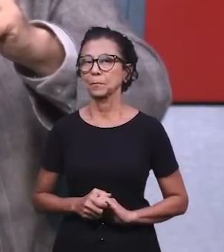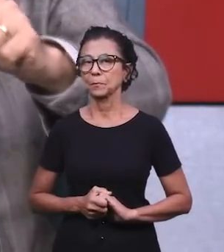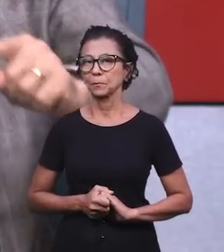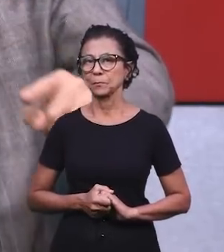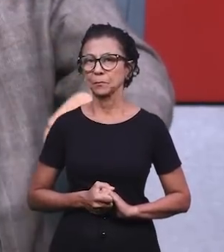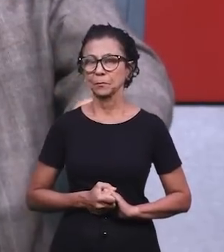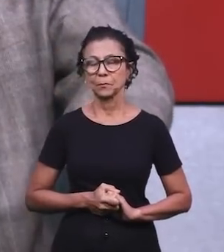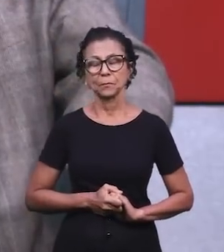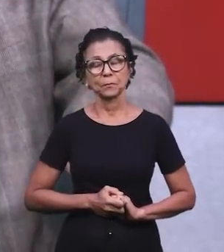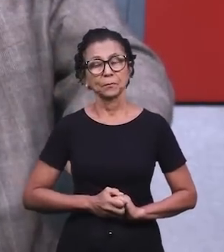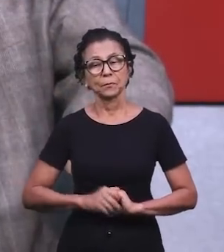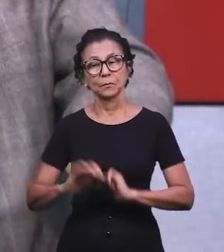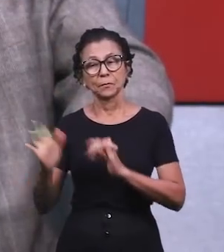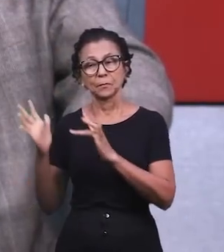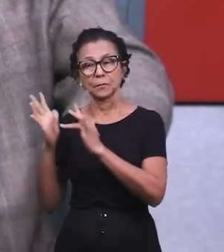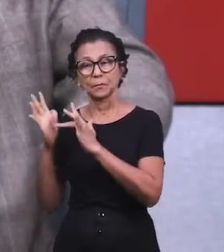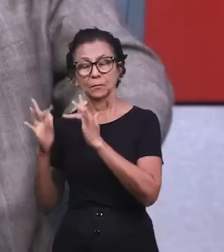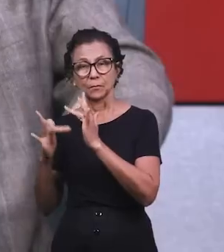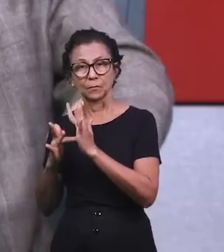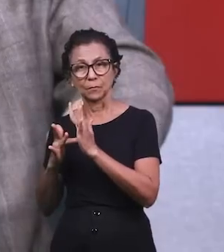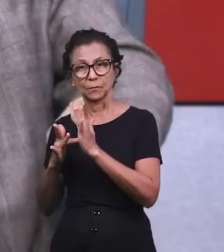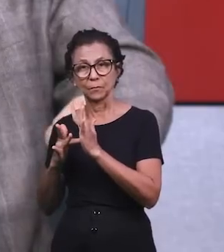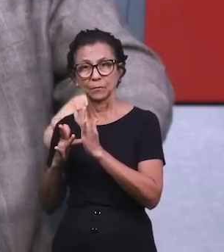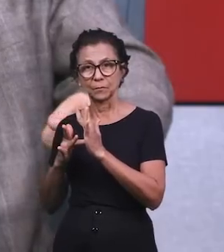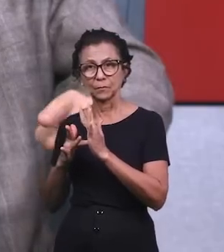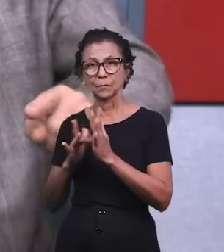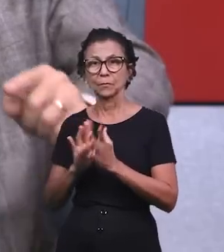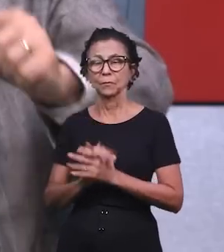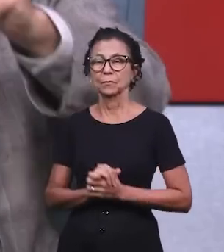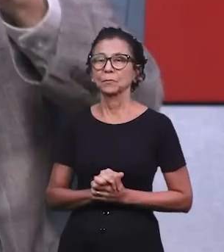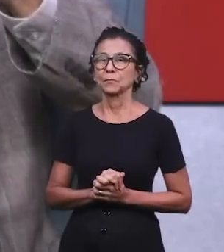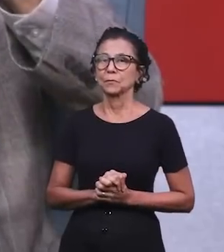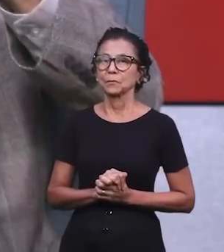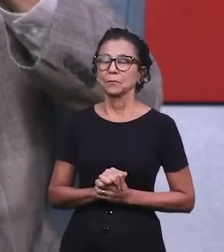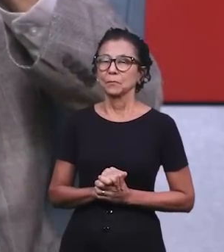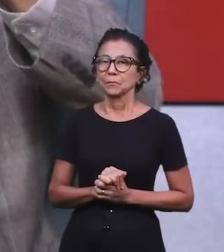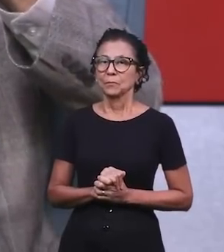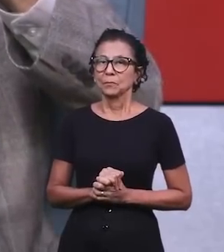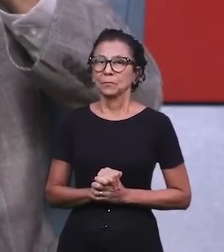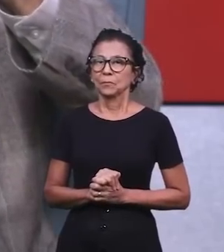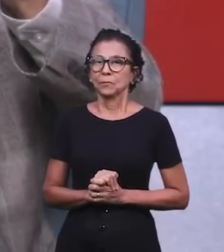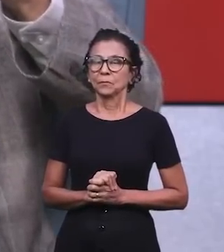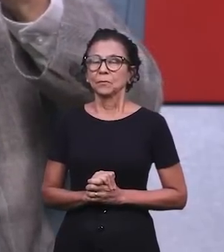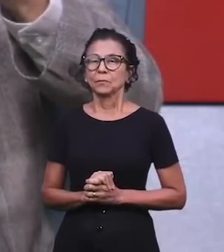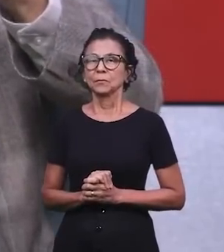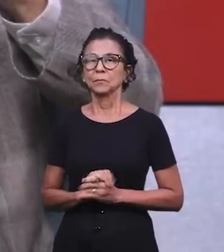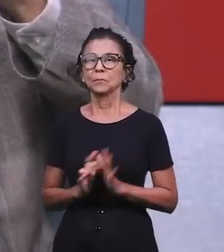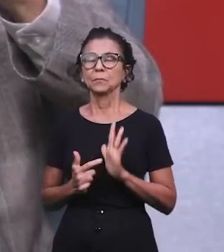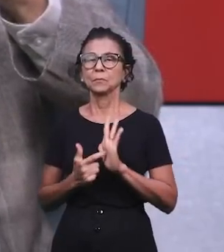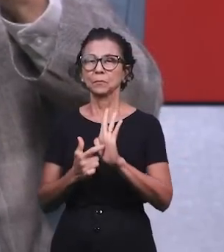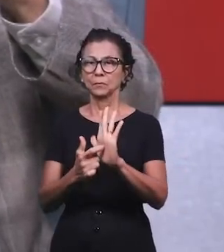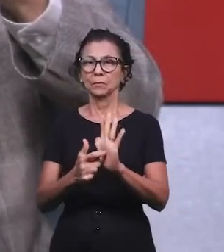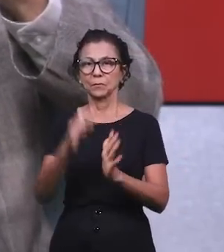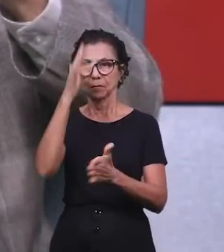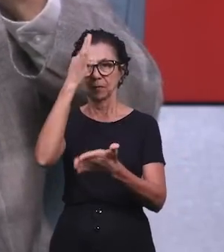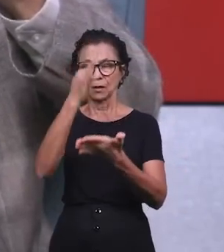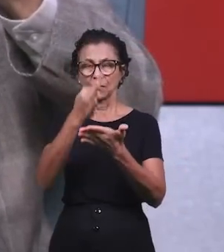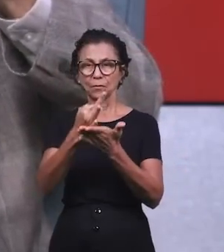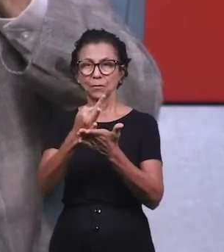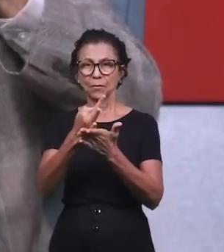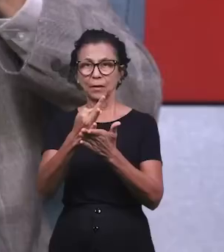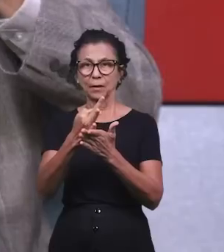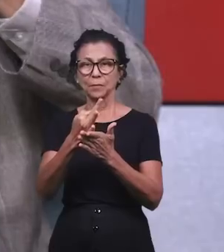para entender que é uma operação da graça. A fé é uma operação da graça que